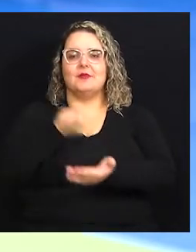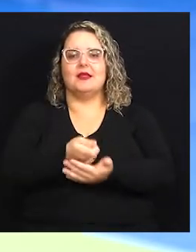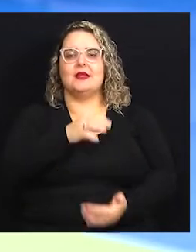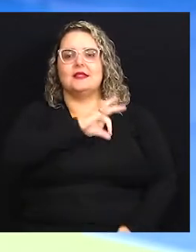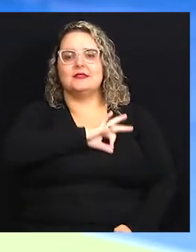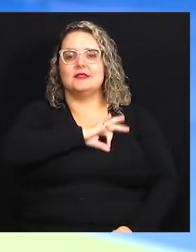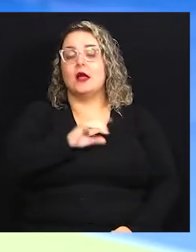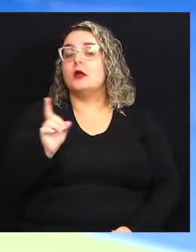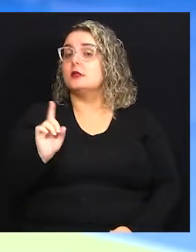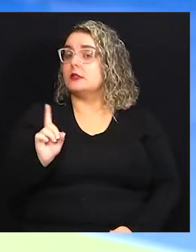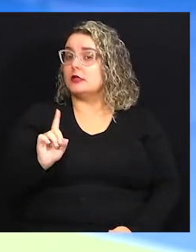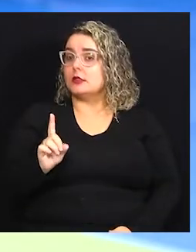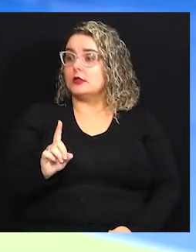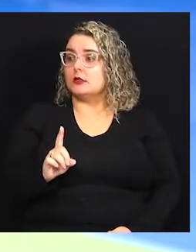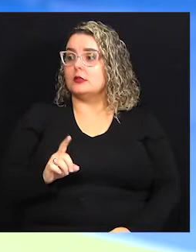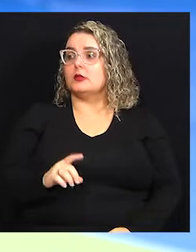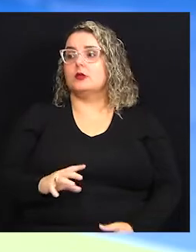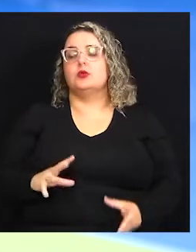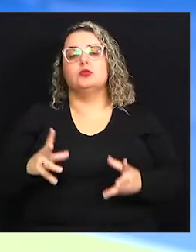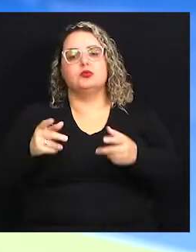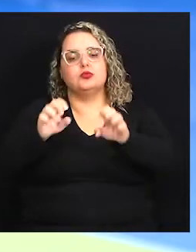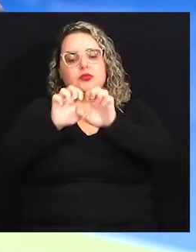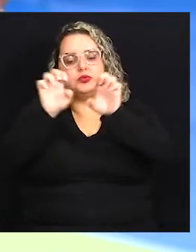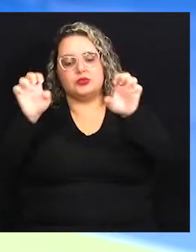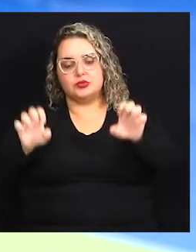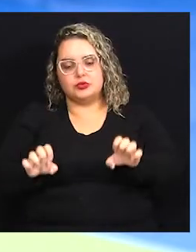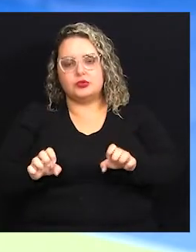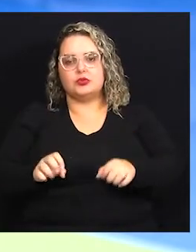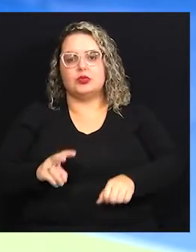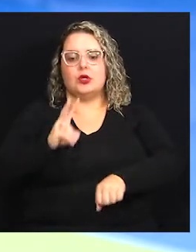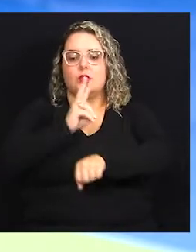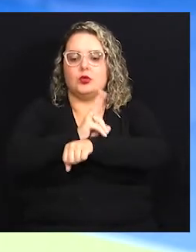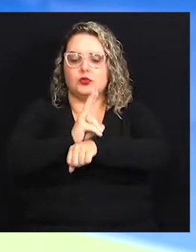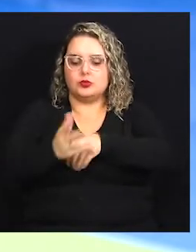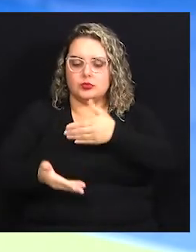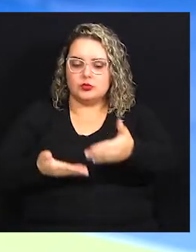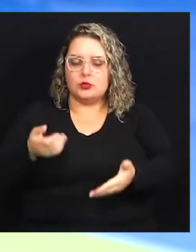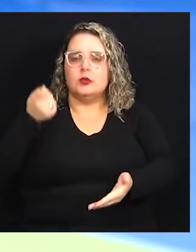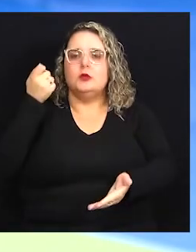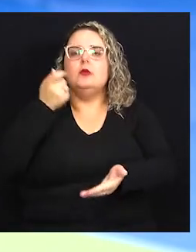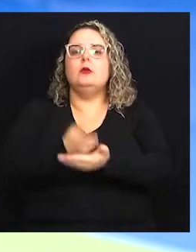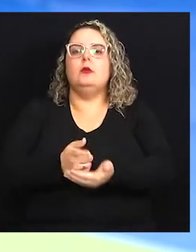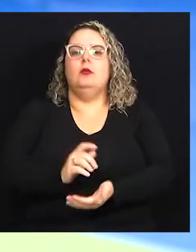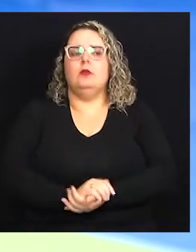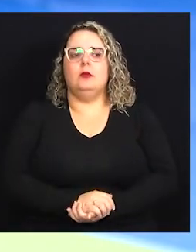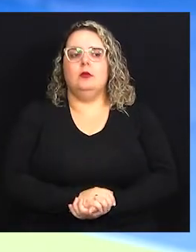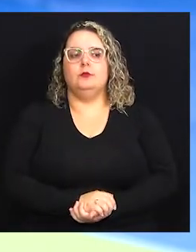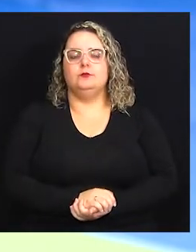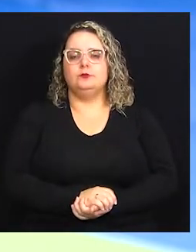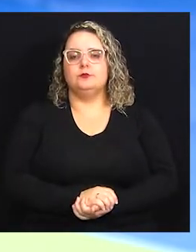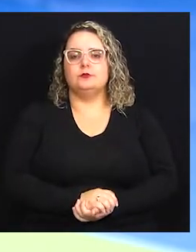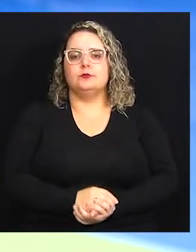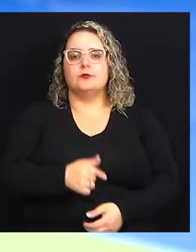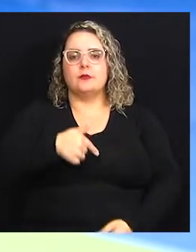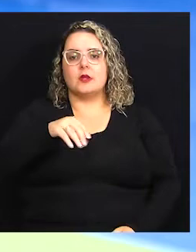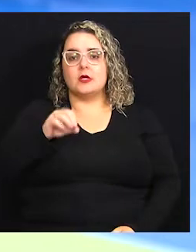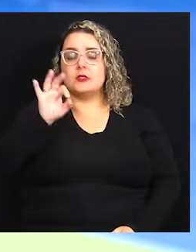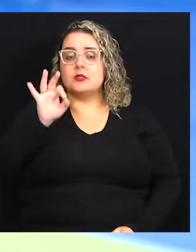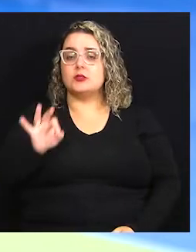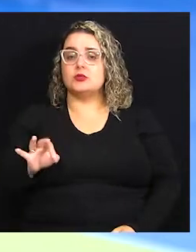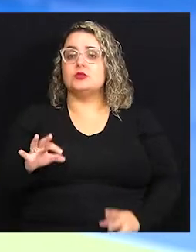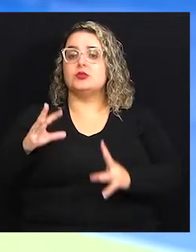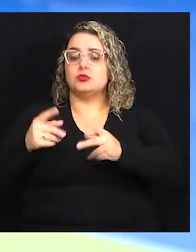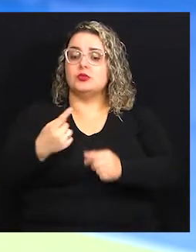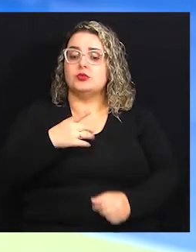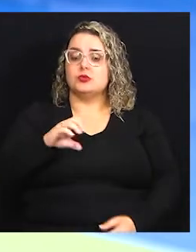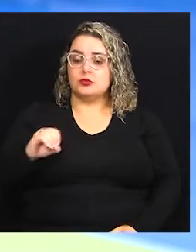não. Você tem que manter toda essa estrutura, e manter essa estrutura, que eu estou falando, ela consome 70% dos